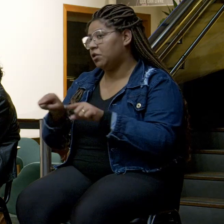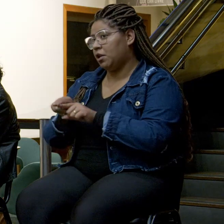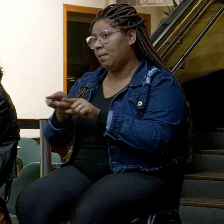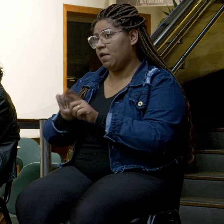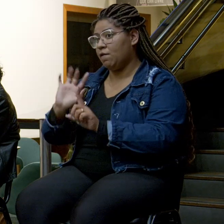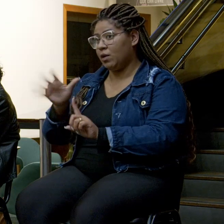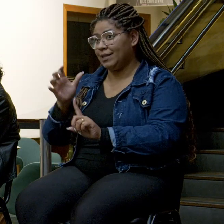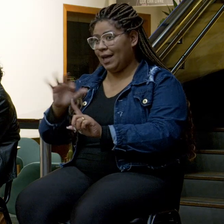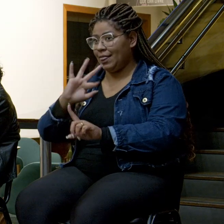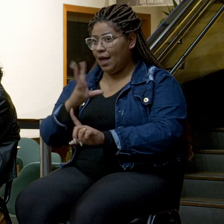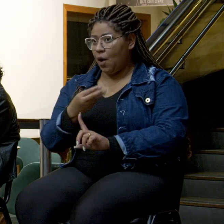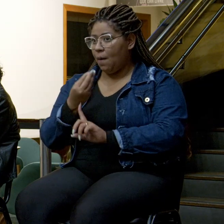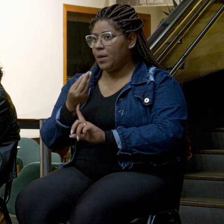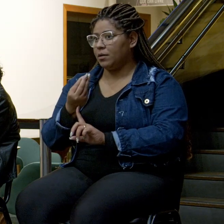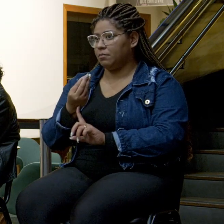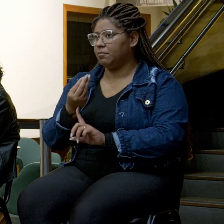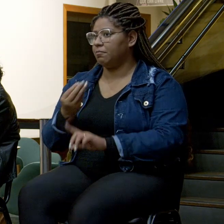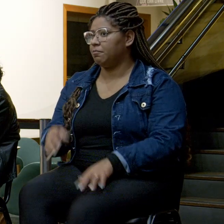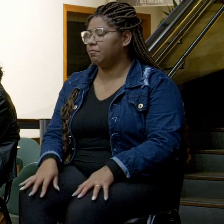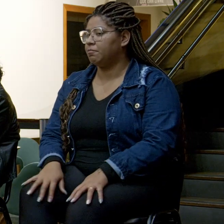ou não.